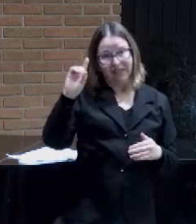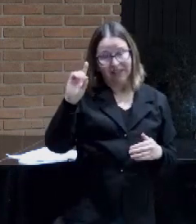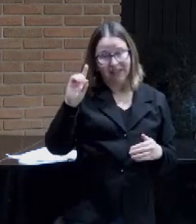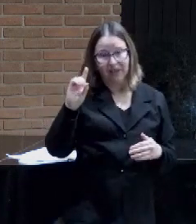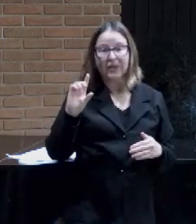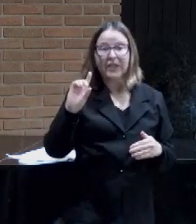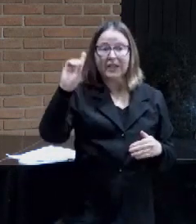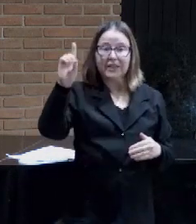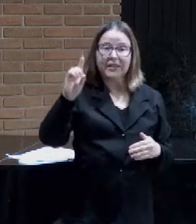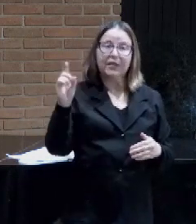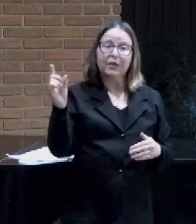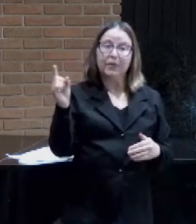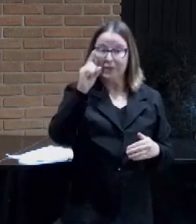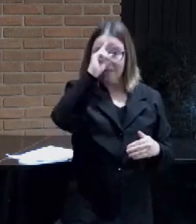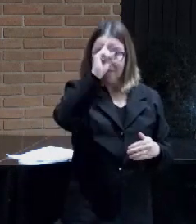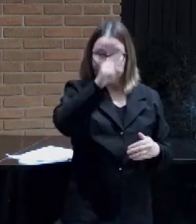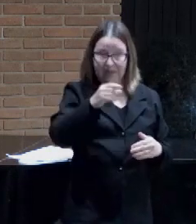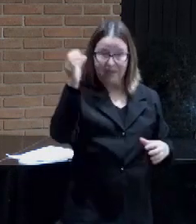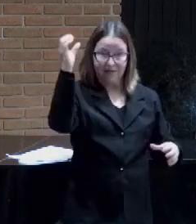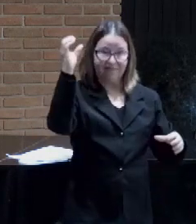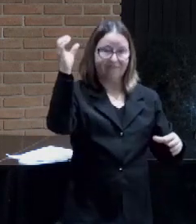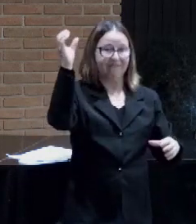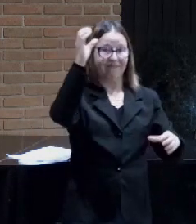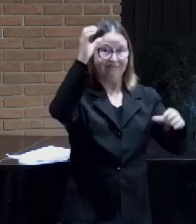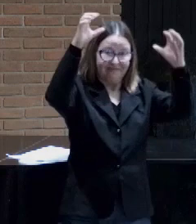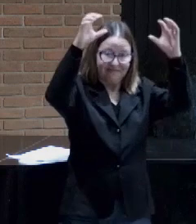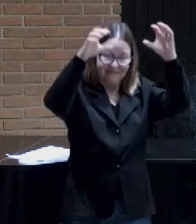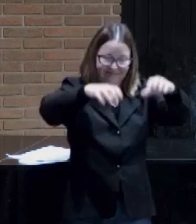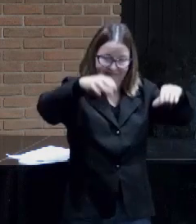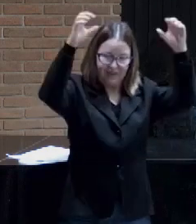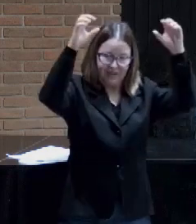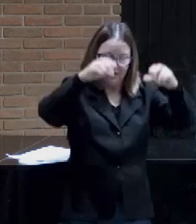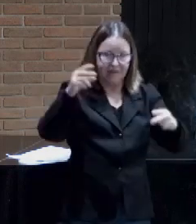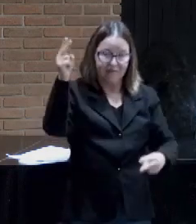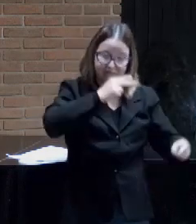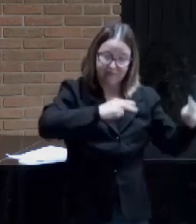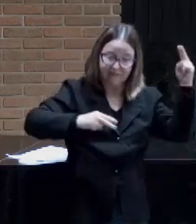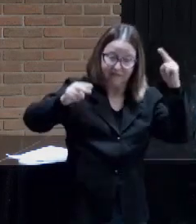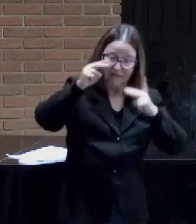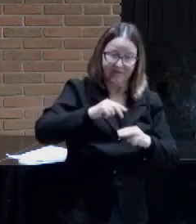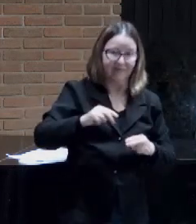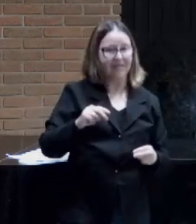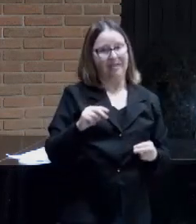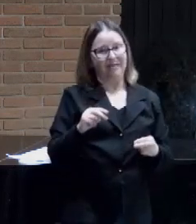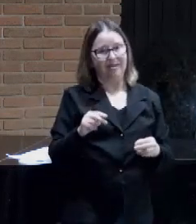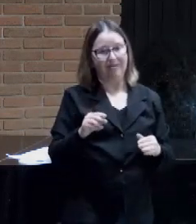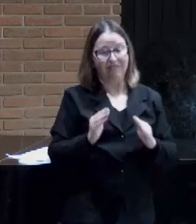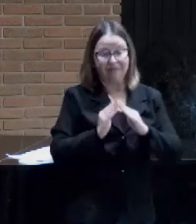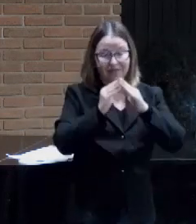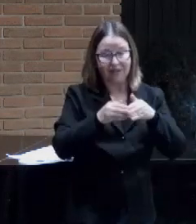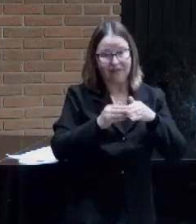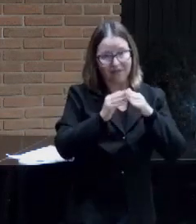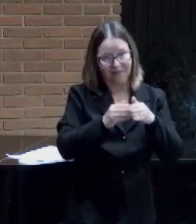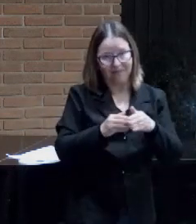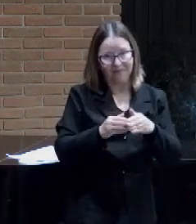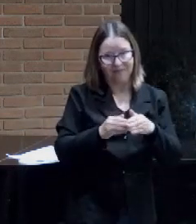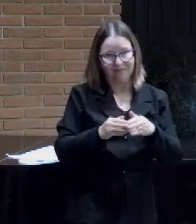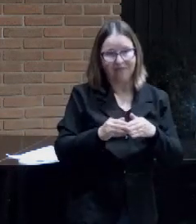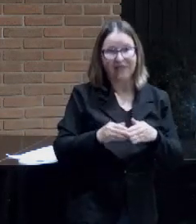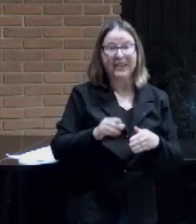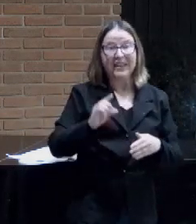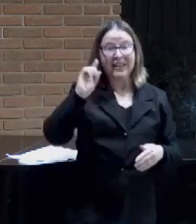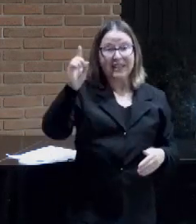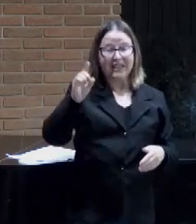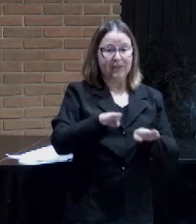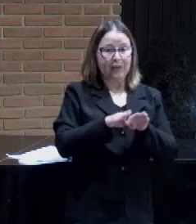ver daqui a pouco. E por fim, nós vemos que Deus faz com que o peixe engula Jonas para que ele possa se